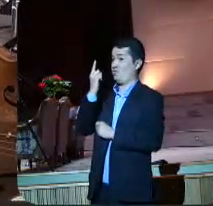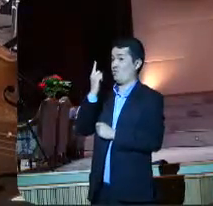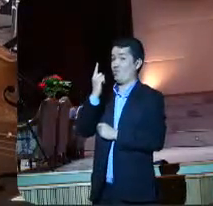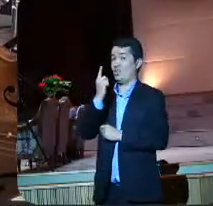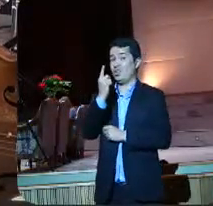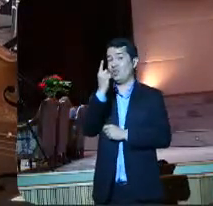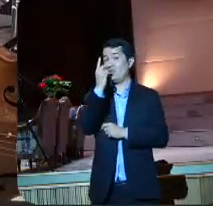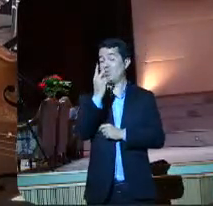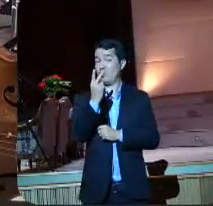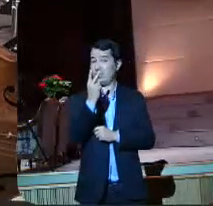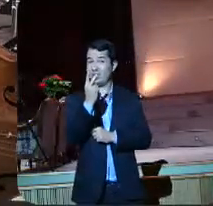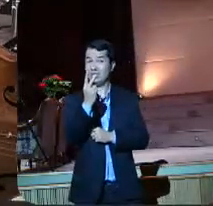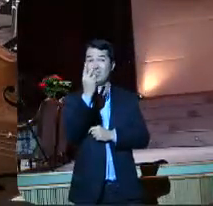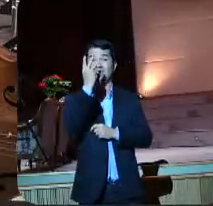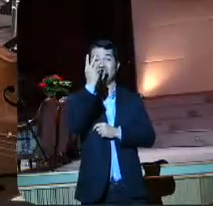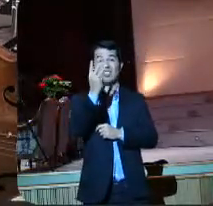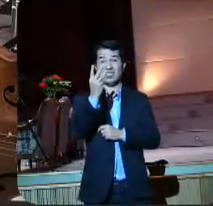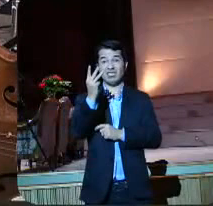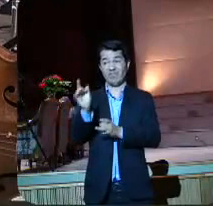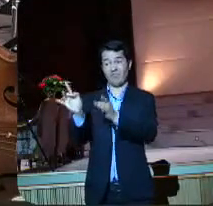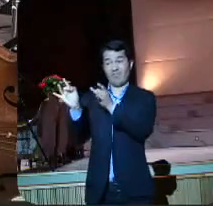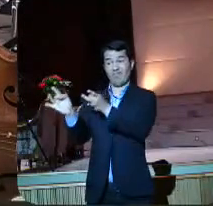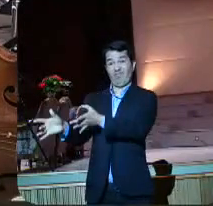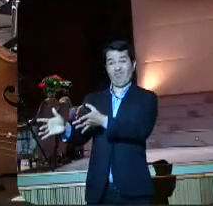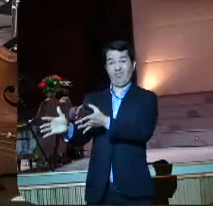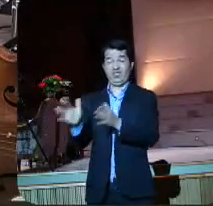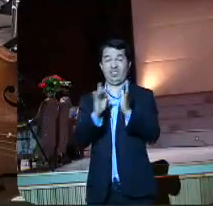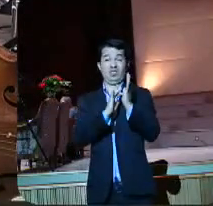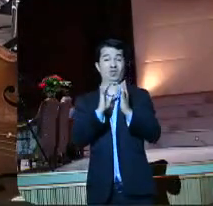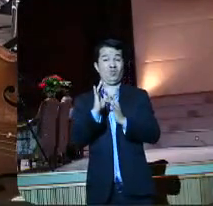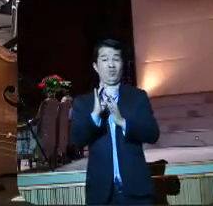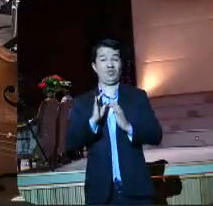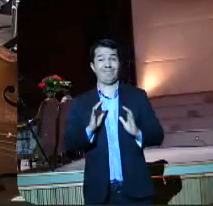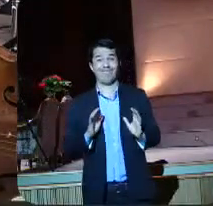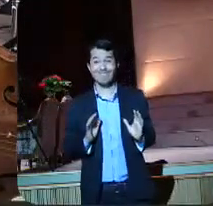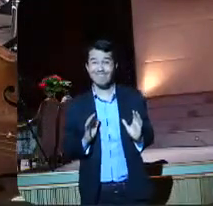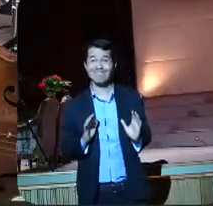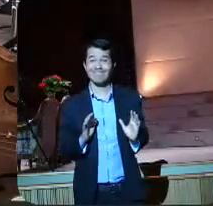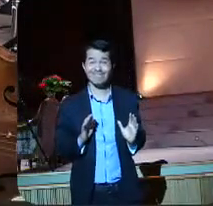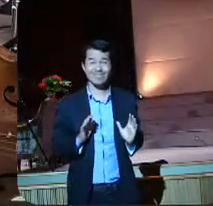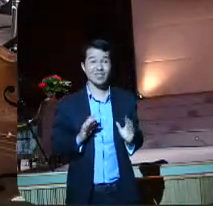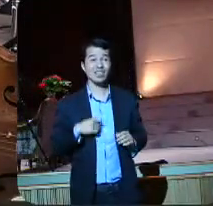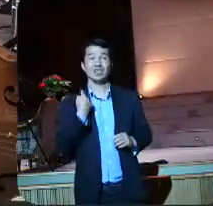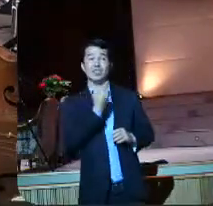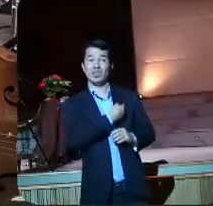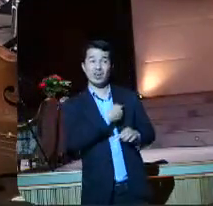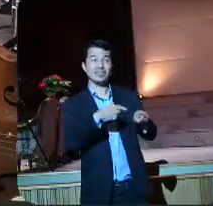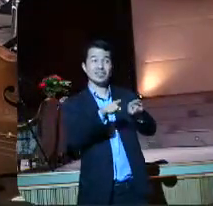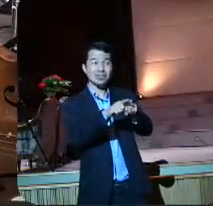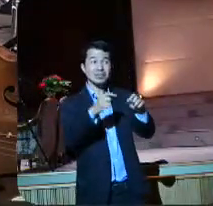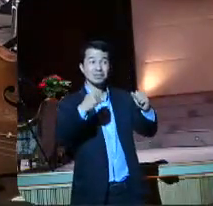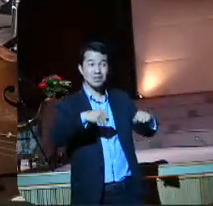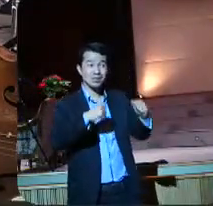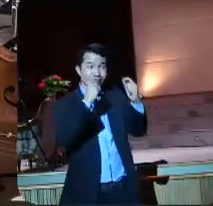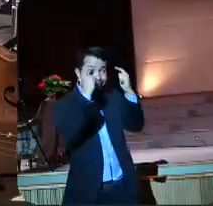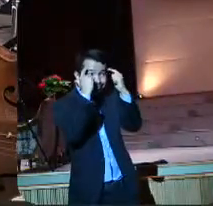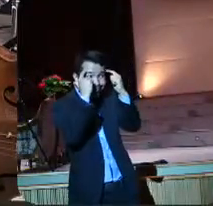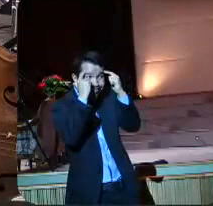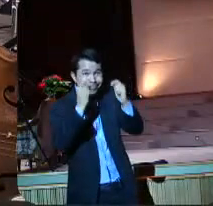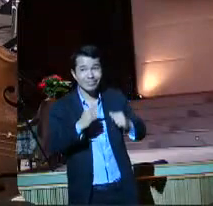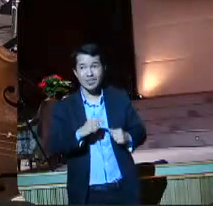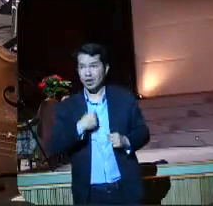a Jesus. E a lição que fica aqui é que seguir Jesus de longe sempre vai ser